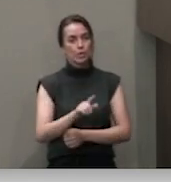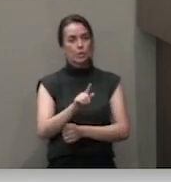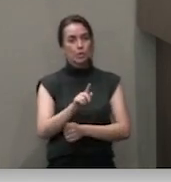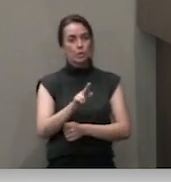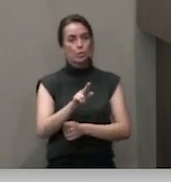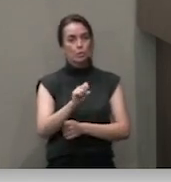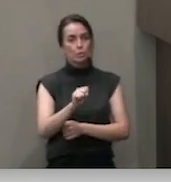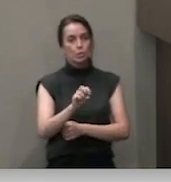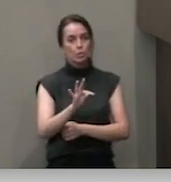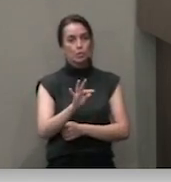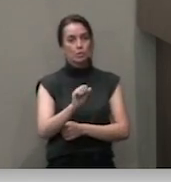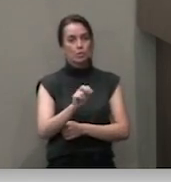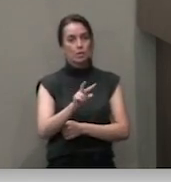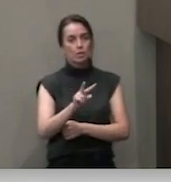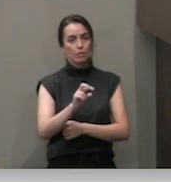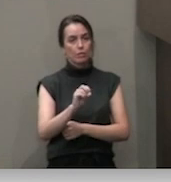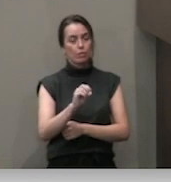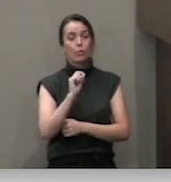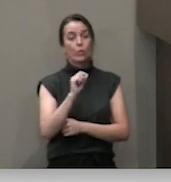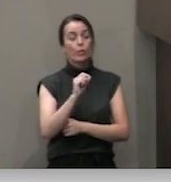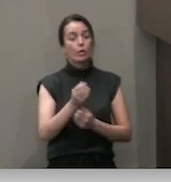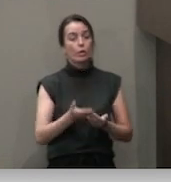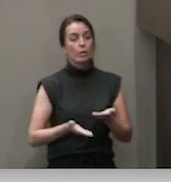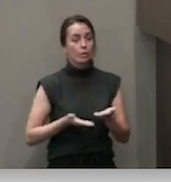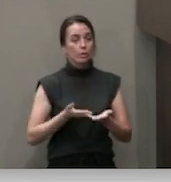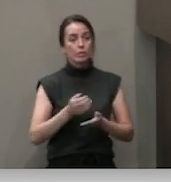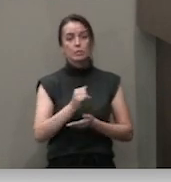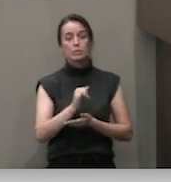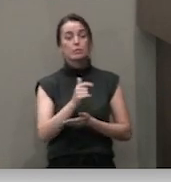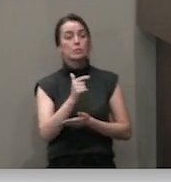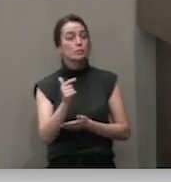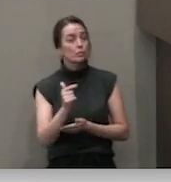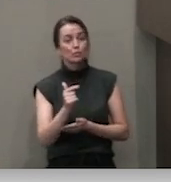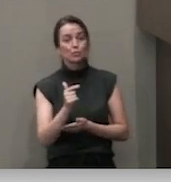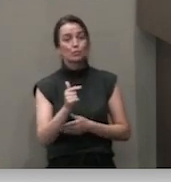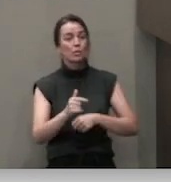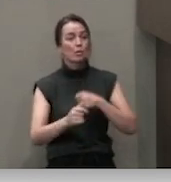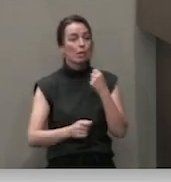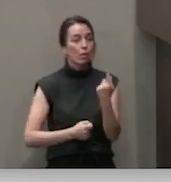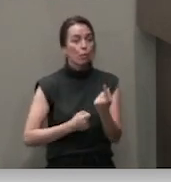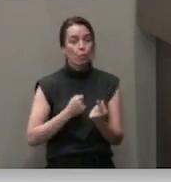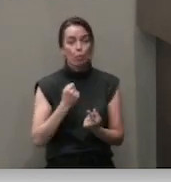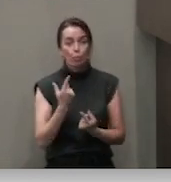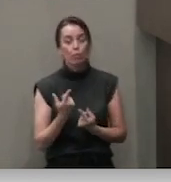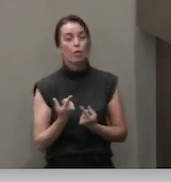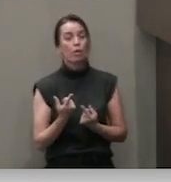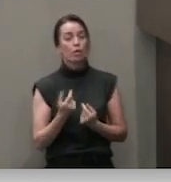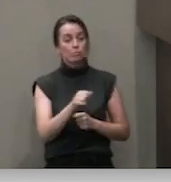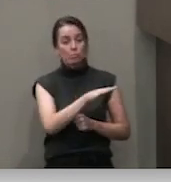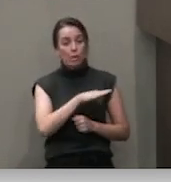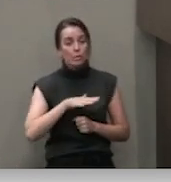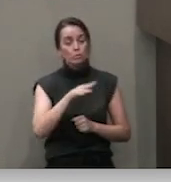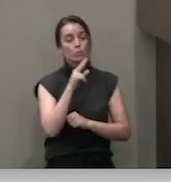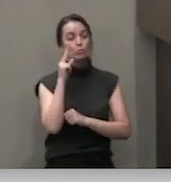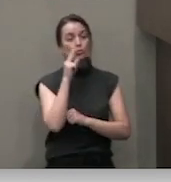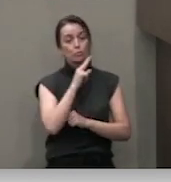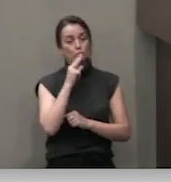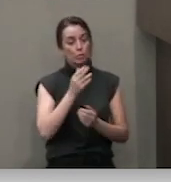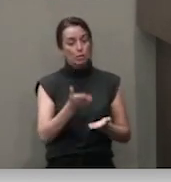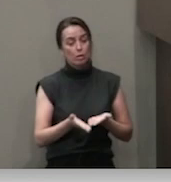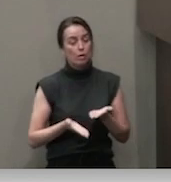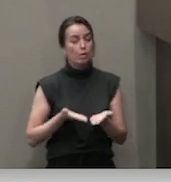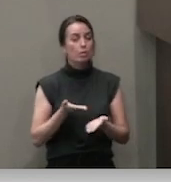Gustavo Quem é que vai atender se nó não tiver pelo menos alguém numa situação emergencial que atenda